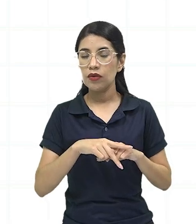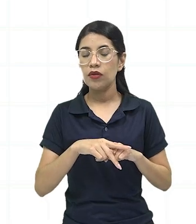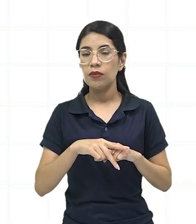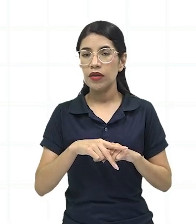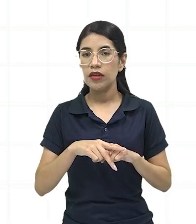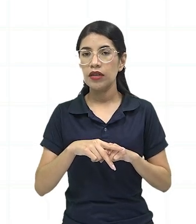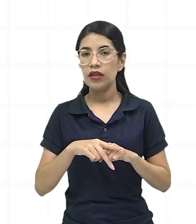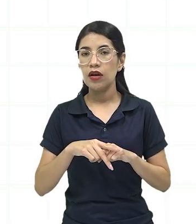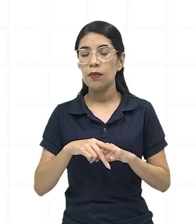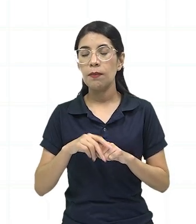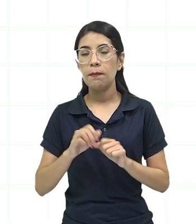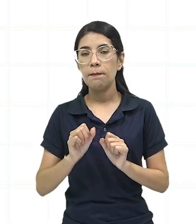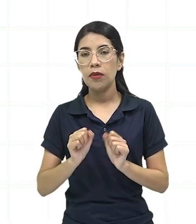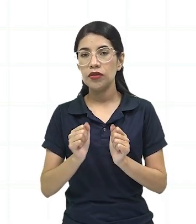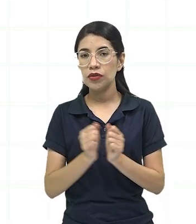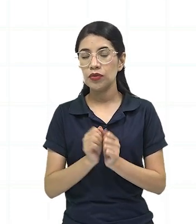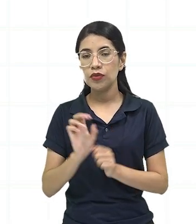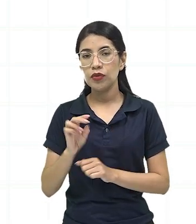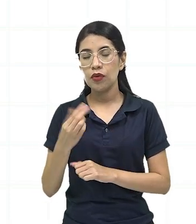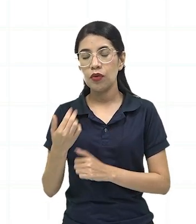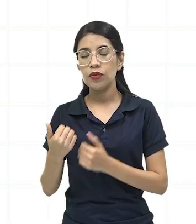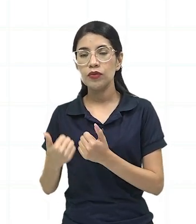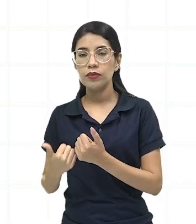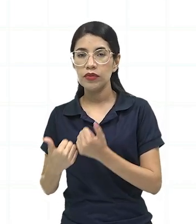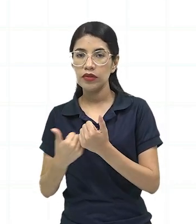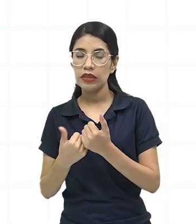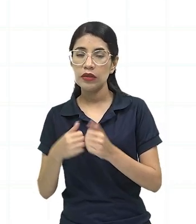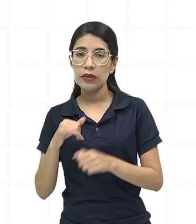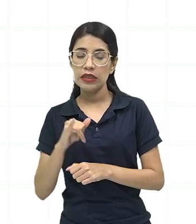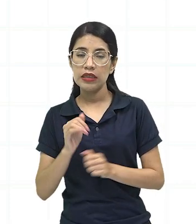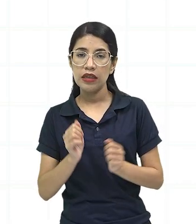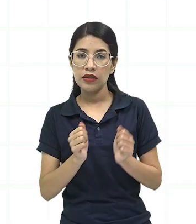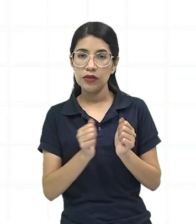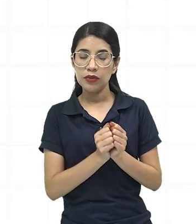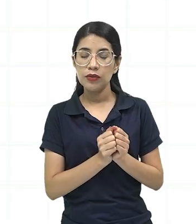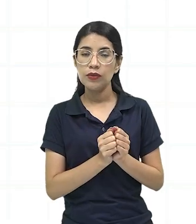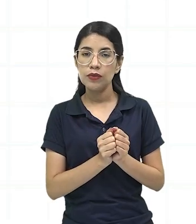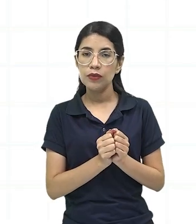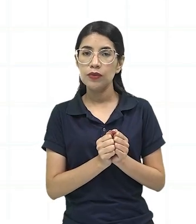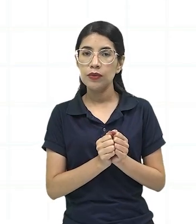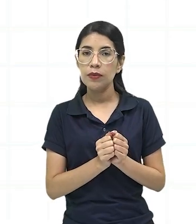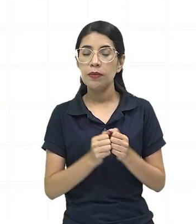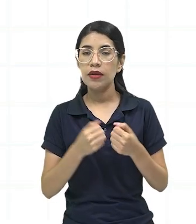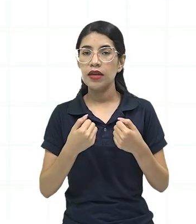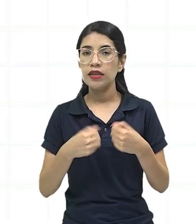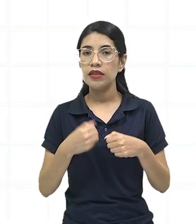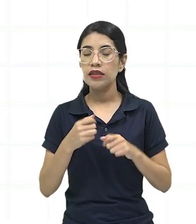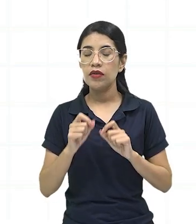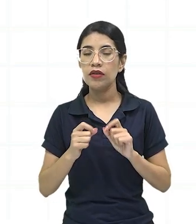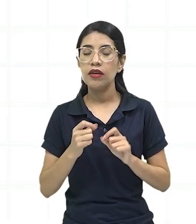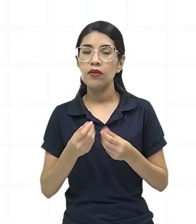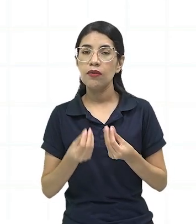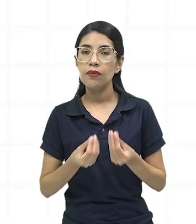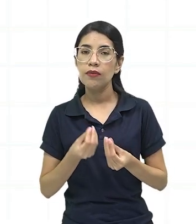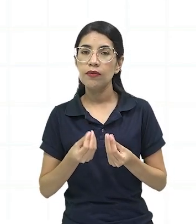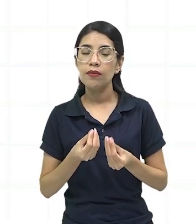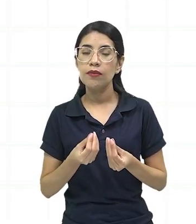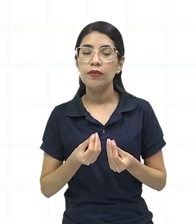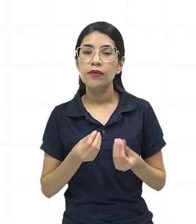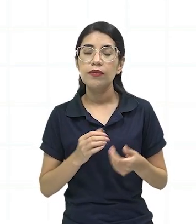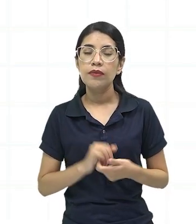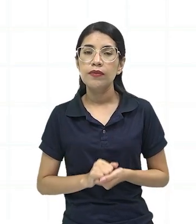ou substitui. E se ele acompanha, já está dizendo, acompanhar. Se você acompanha, você tem que acompanhar da melhor forma. De